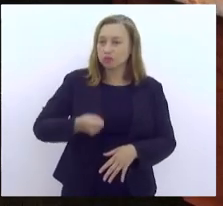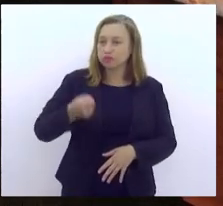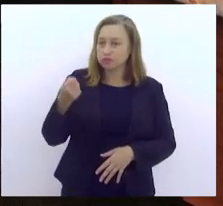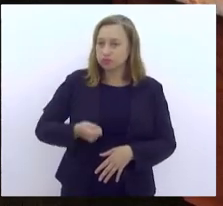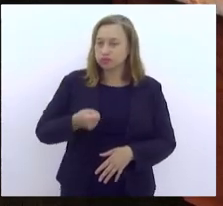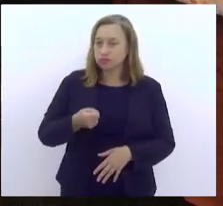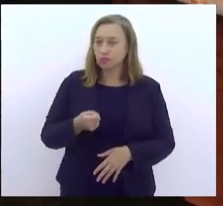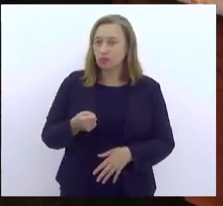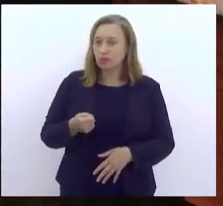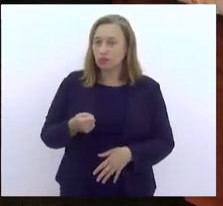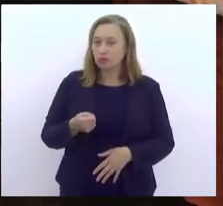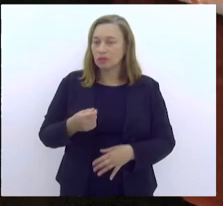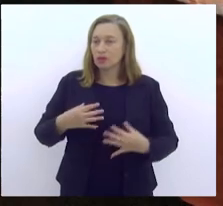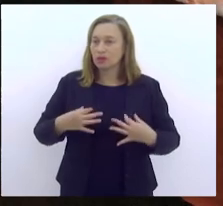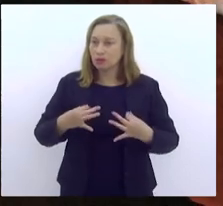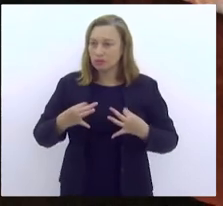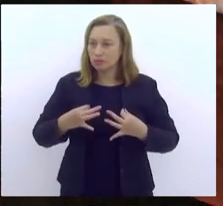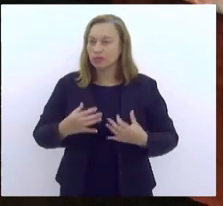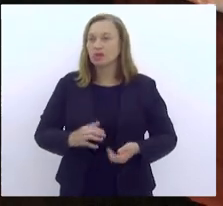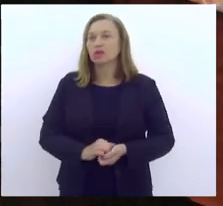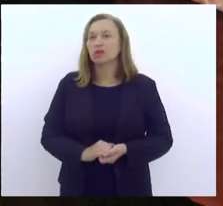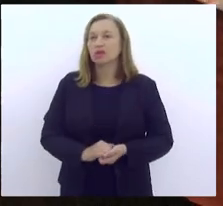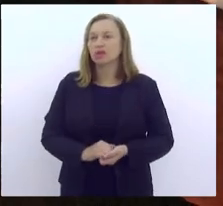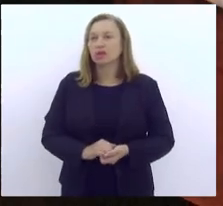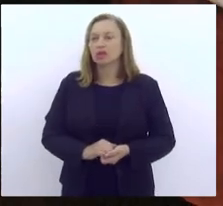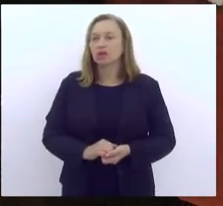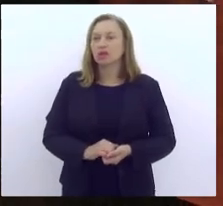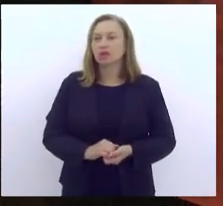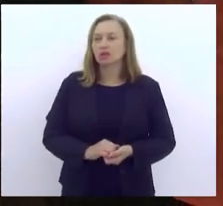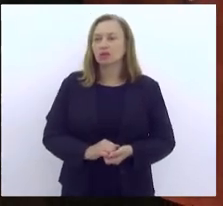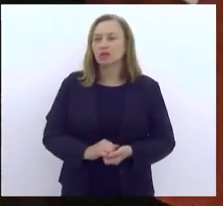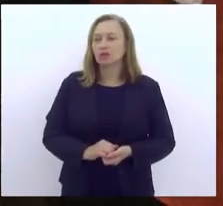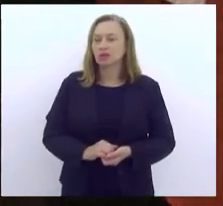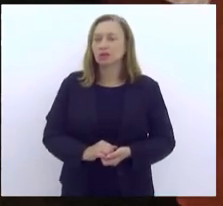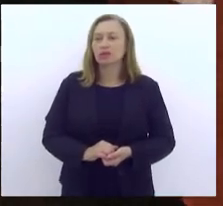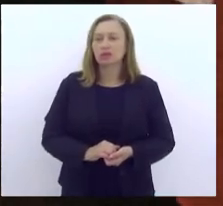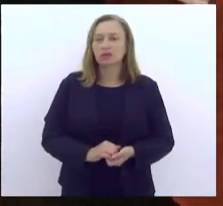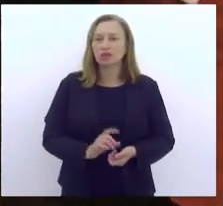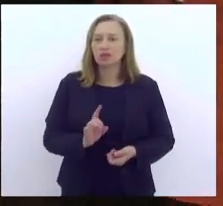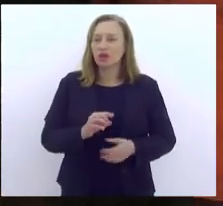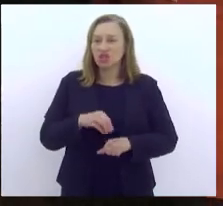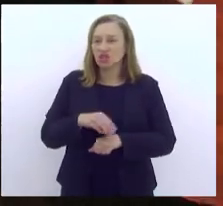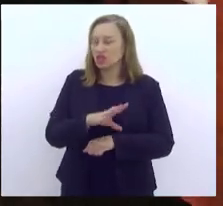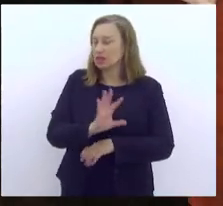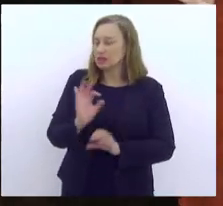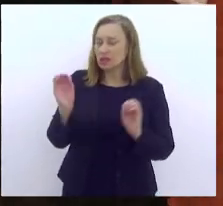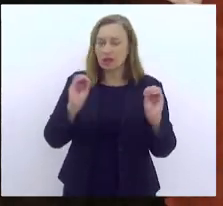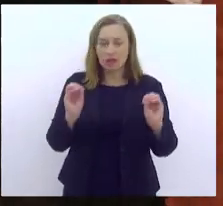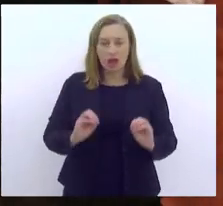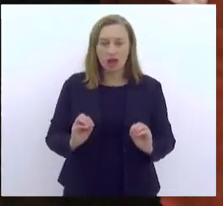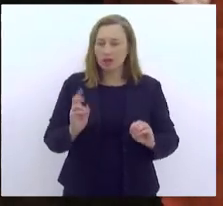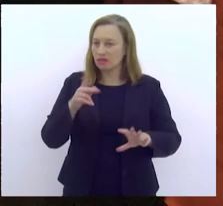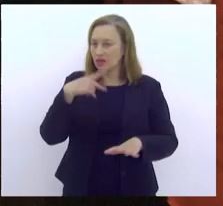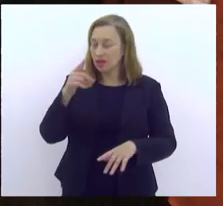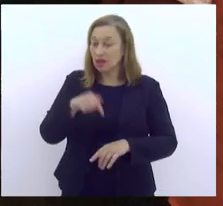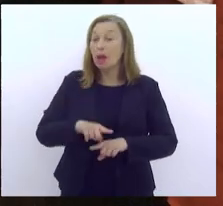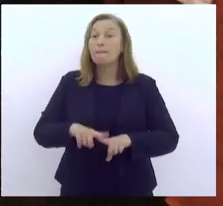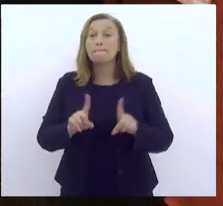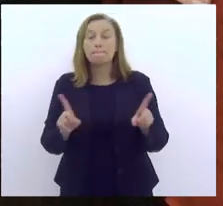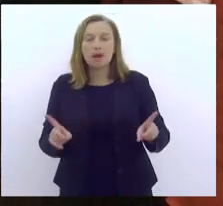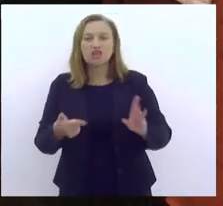né, de se posicionar. Não é exercer a função política de indicação, nem é isso que está sendo dito aqui, mas